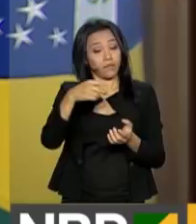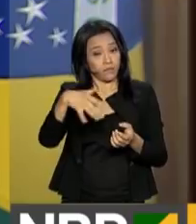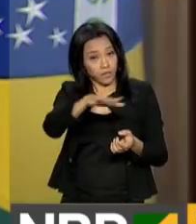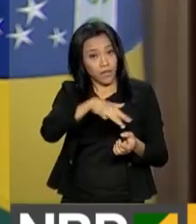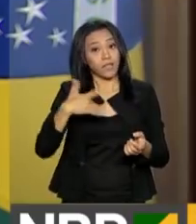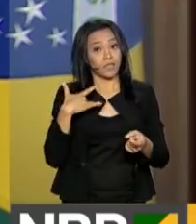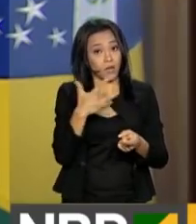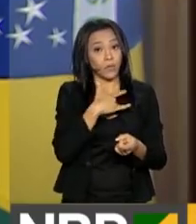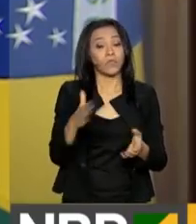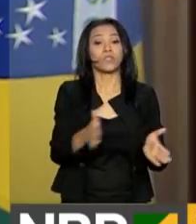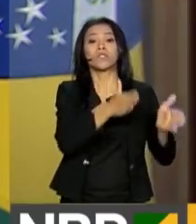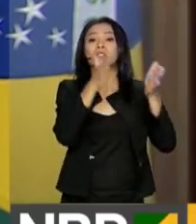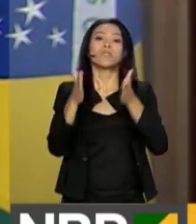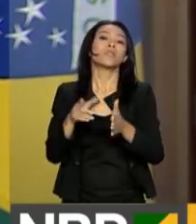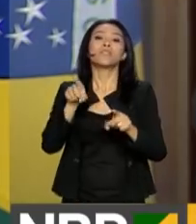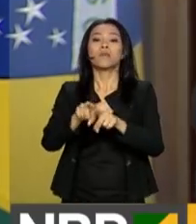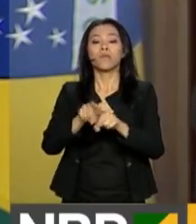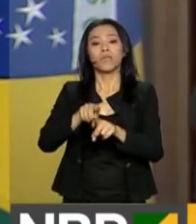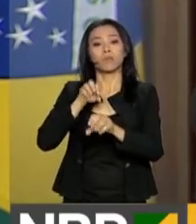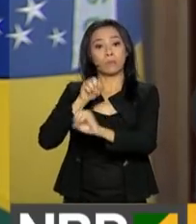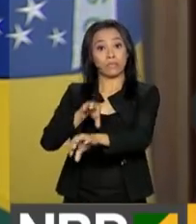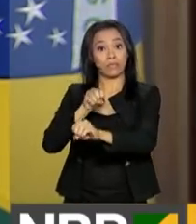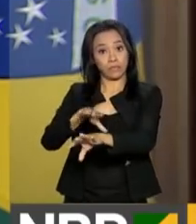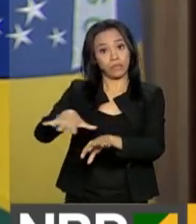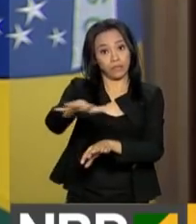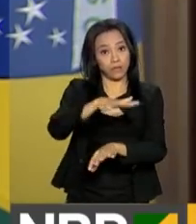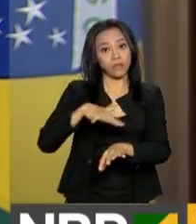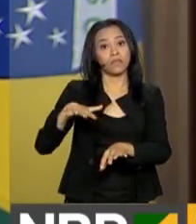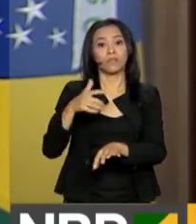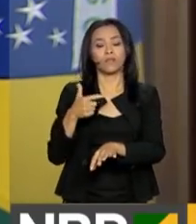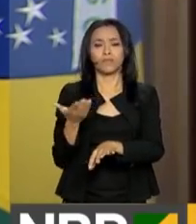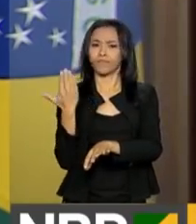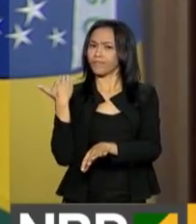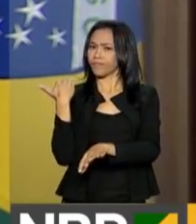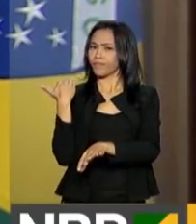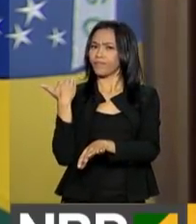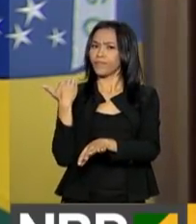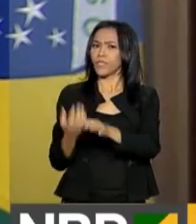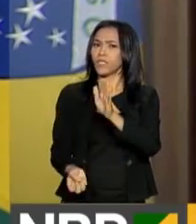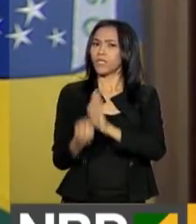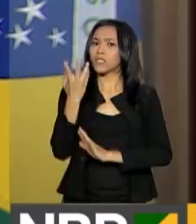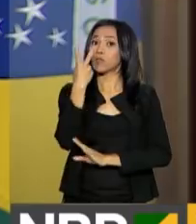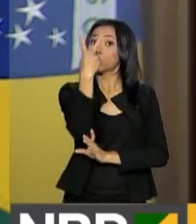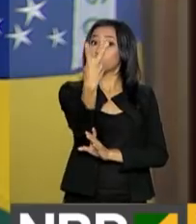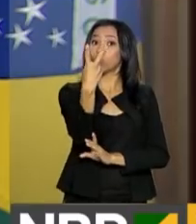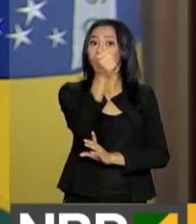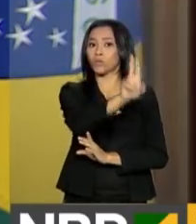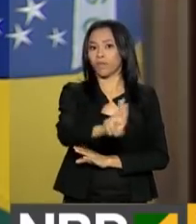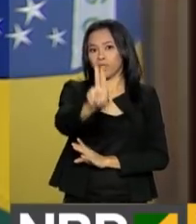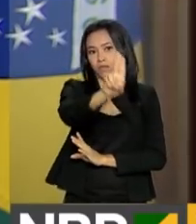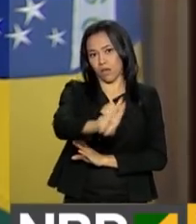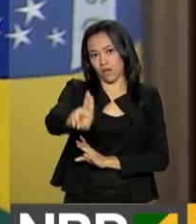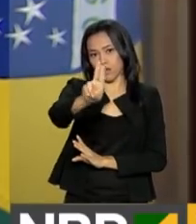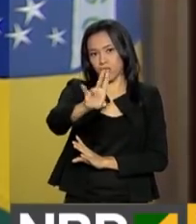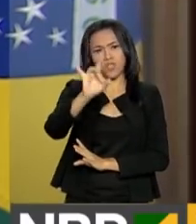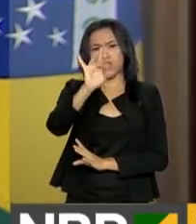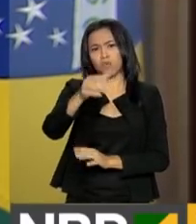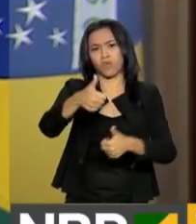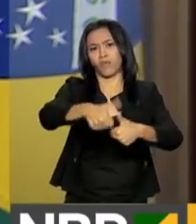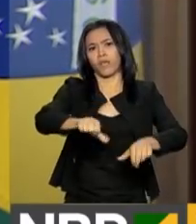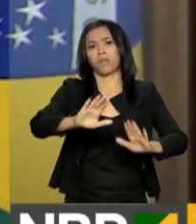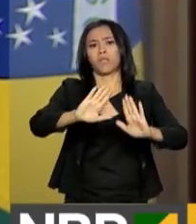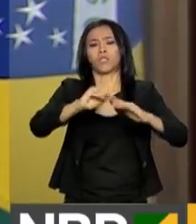educacional ontem ainda inaugurávamos né lançávamos duas duas universidades ou seja não ficamos apenas o ensino médio